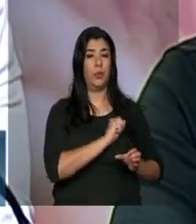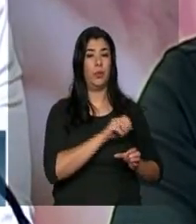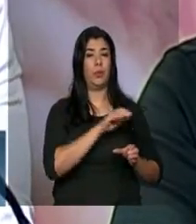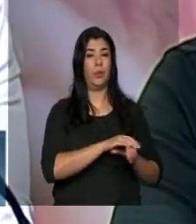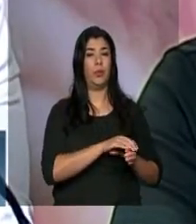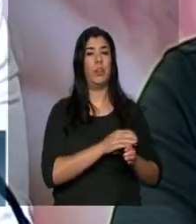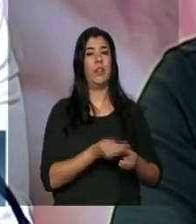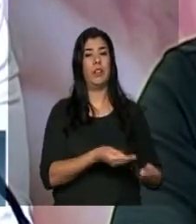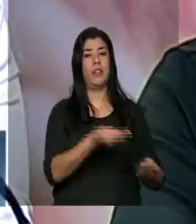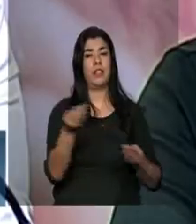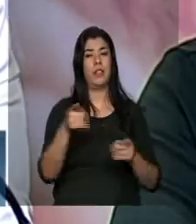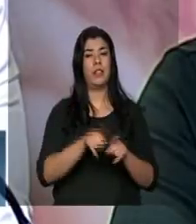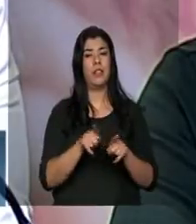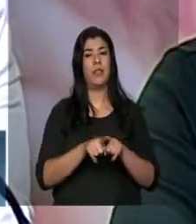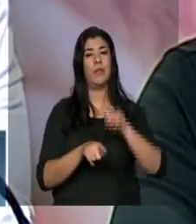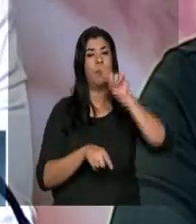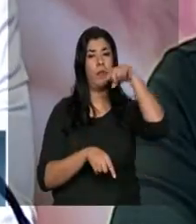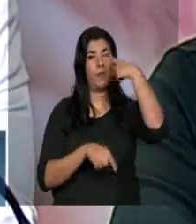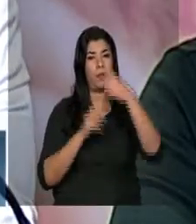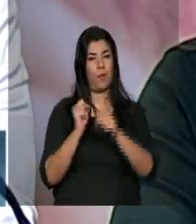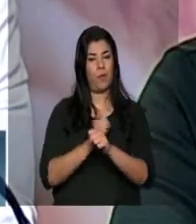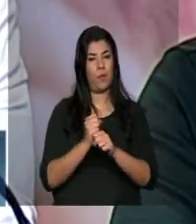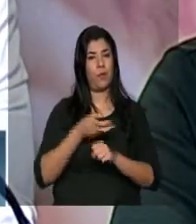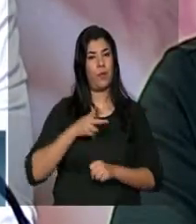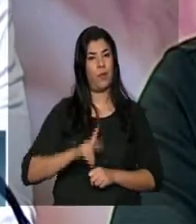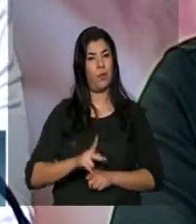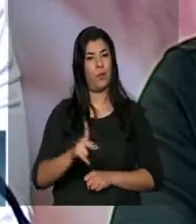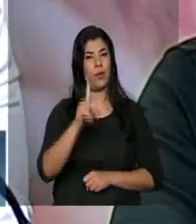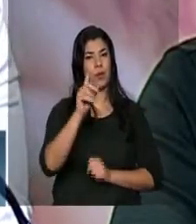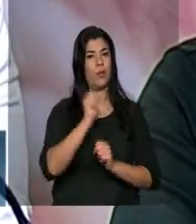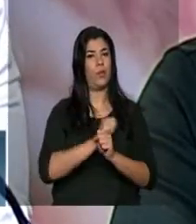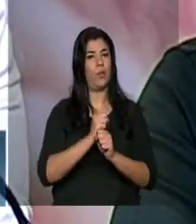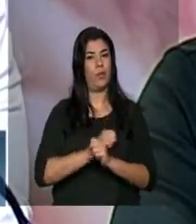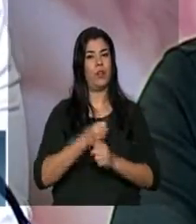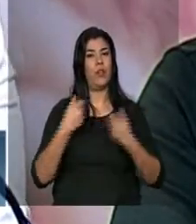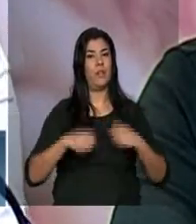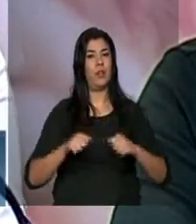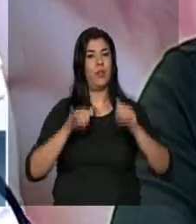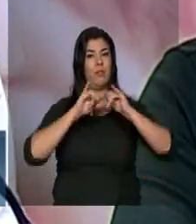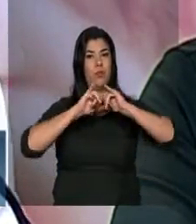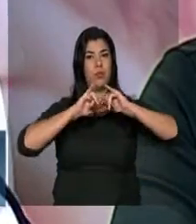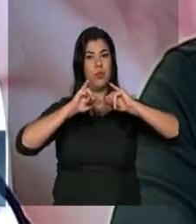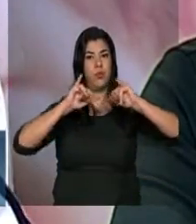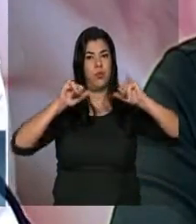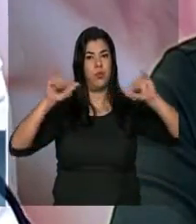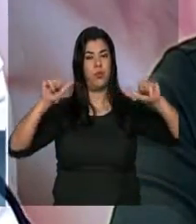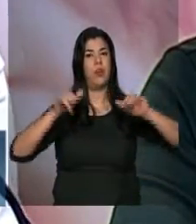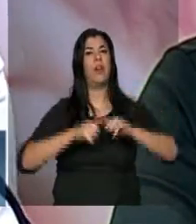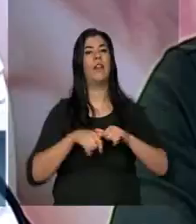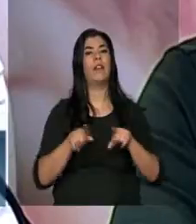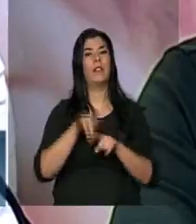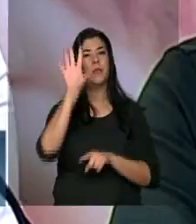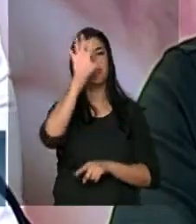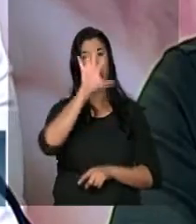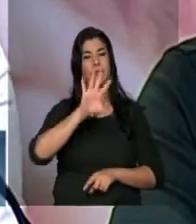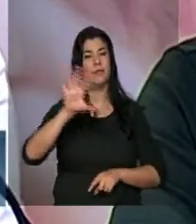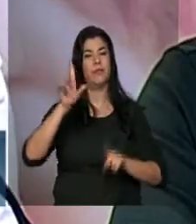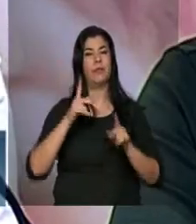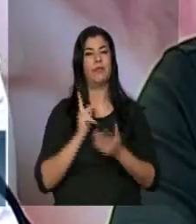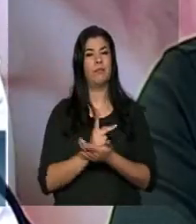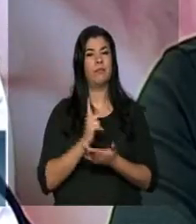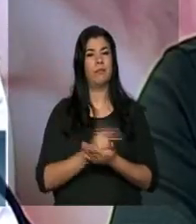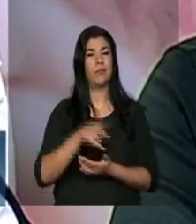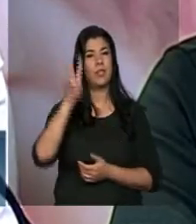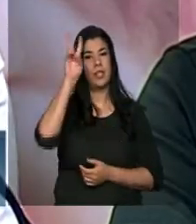campanha, né, até o ano seguinte. Então, é uma campanha que dura um ano, precisamos estar com bastante disposição, né, para estar